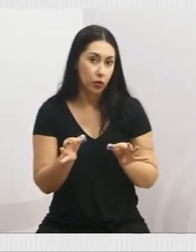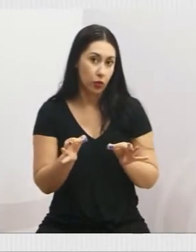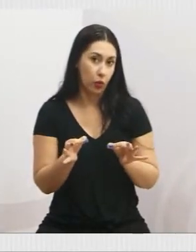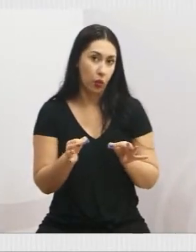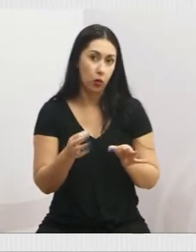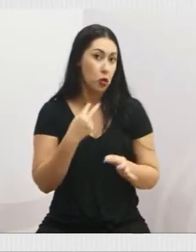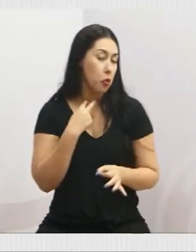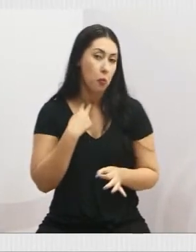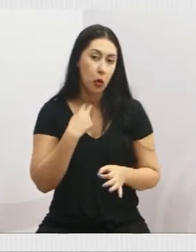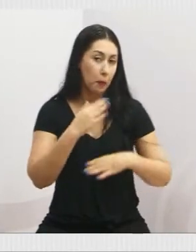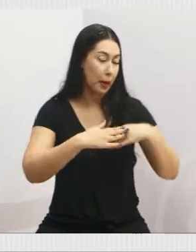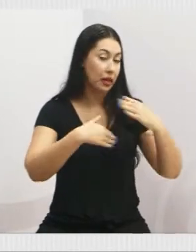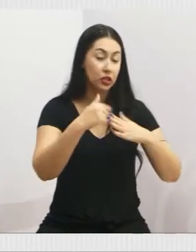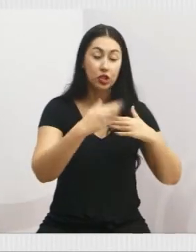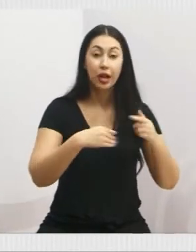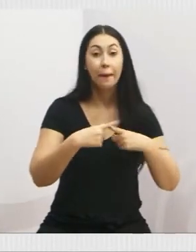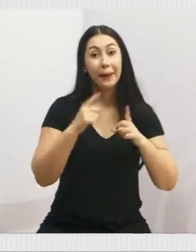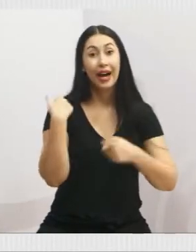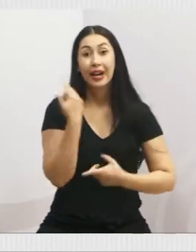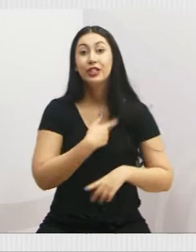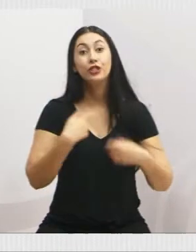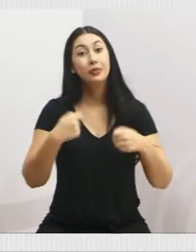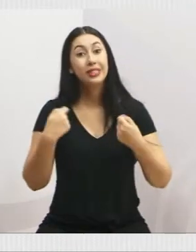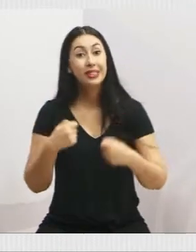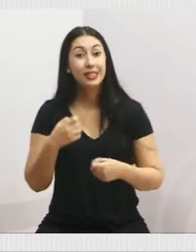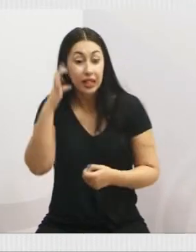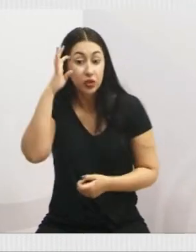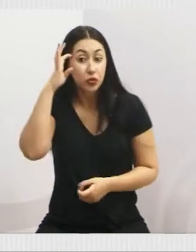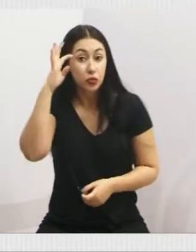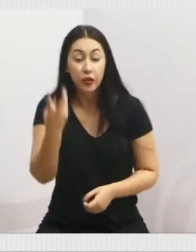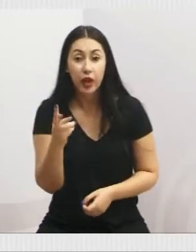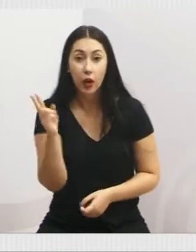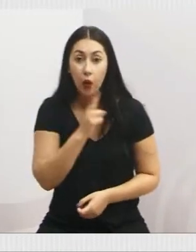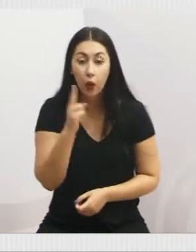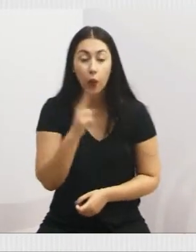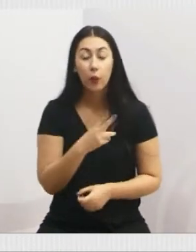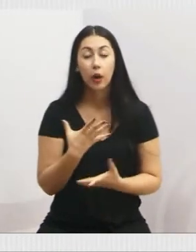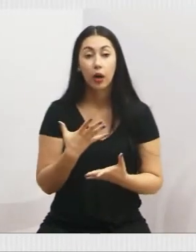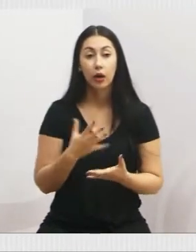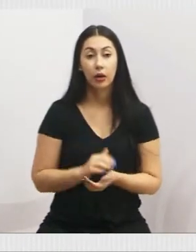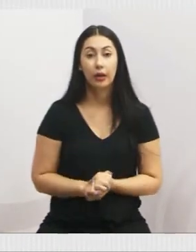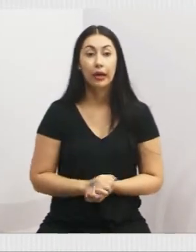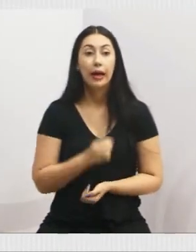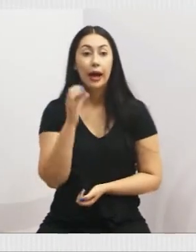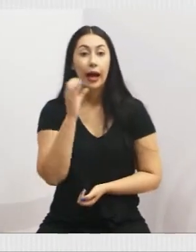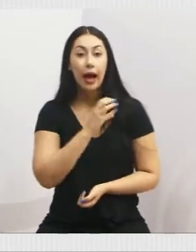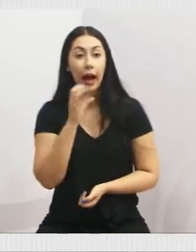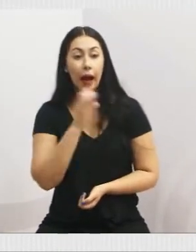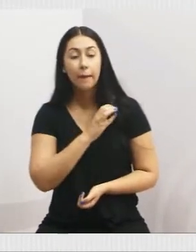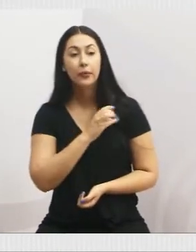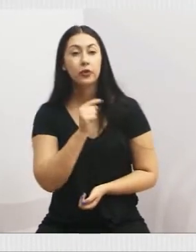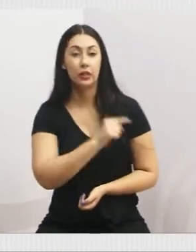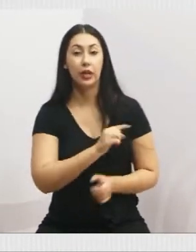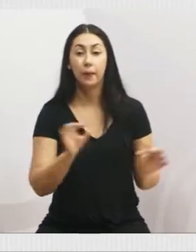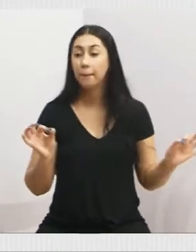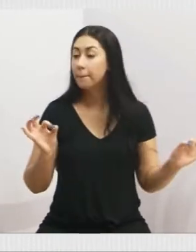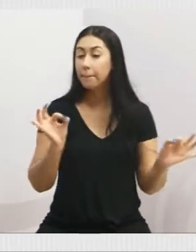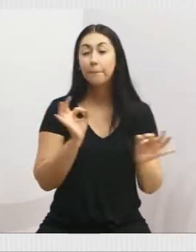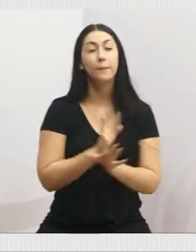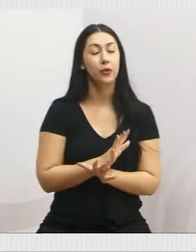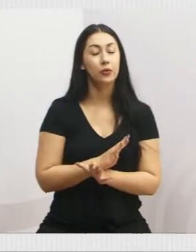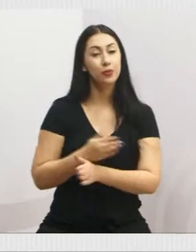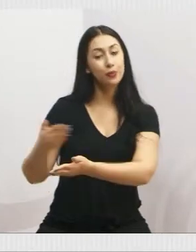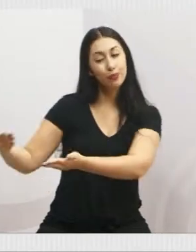suspensas, mas a gente tem que tomar uma providência urgente para que, assim que as portas abrirem, a gente receba